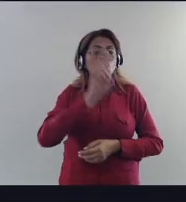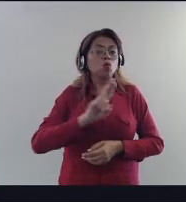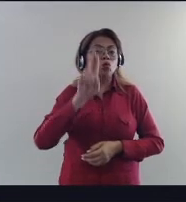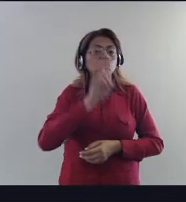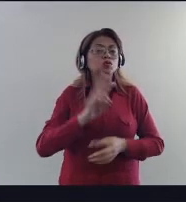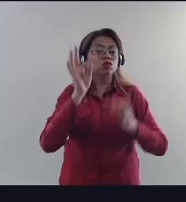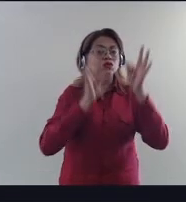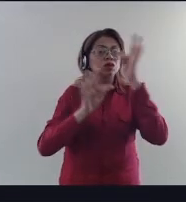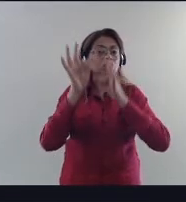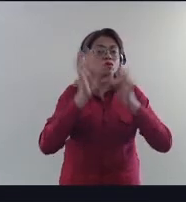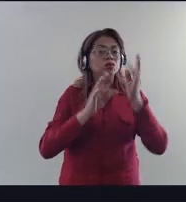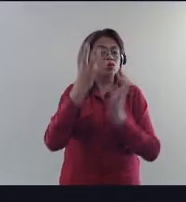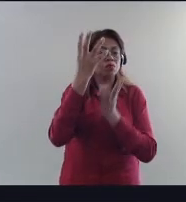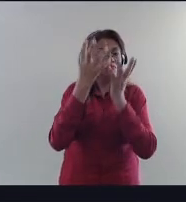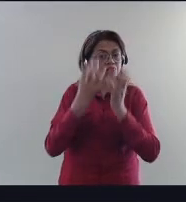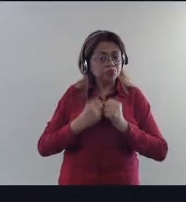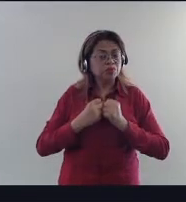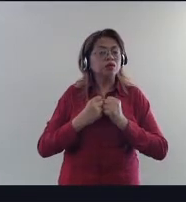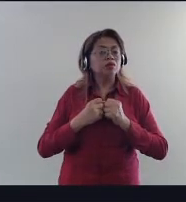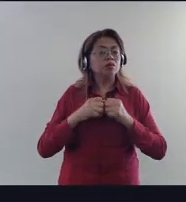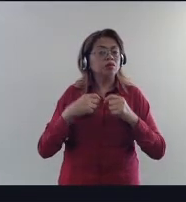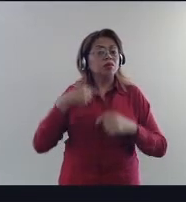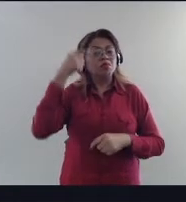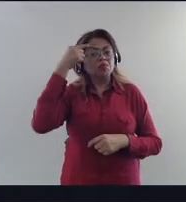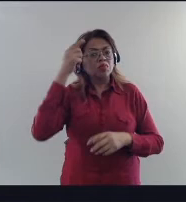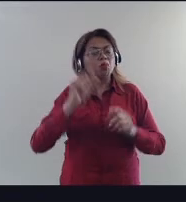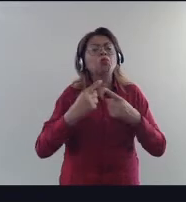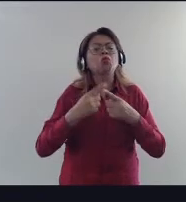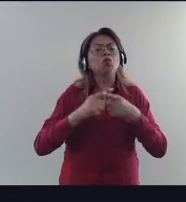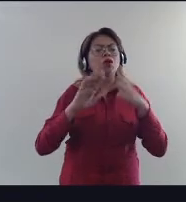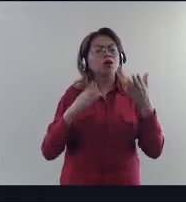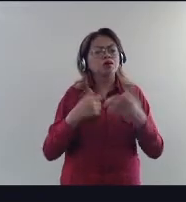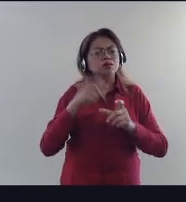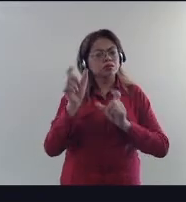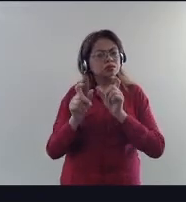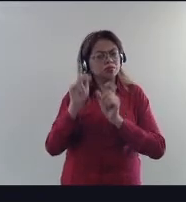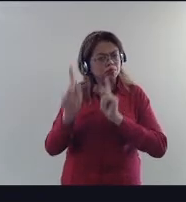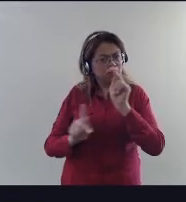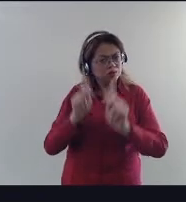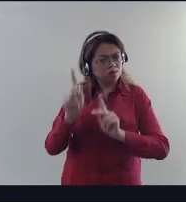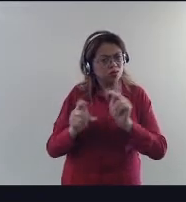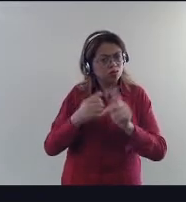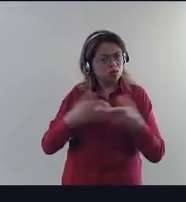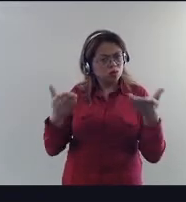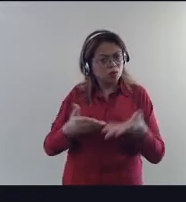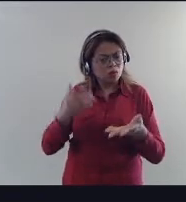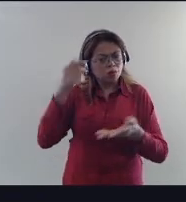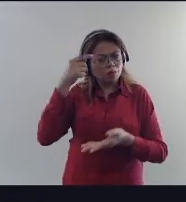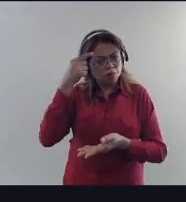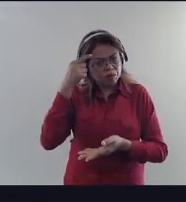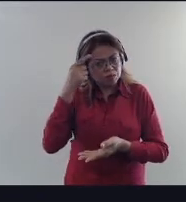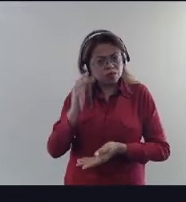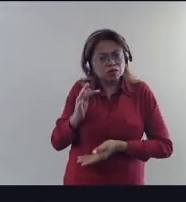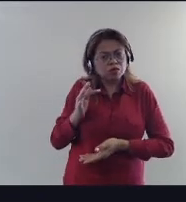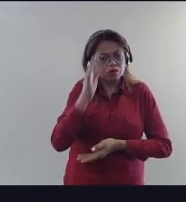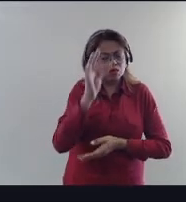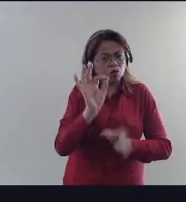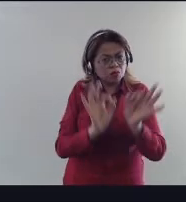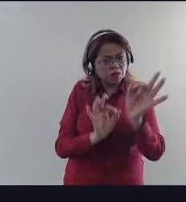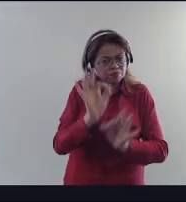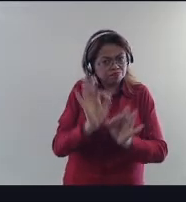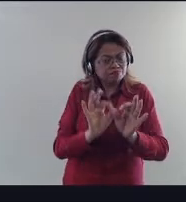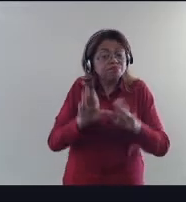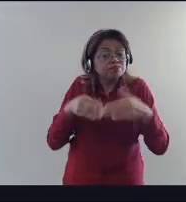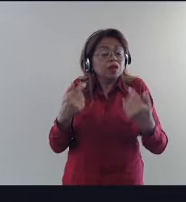esses atores estão com essa postura e eu não? Eu preciso, de alguma forma, analisar isso. Assim como o Fórum